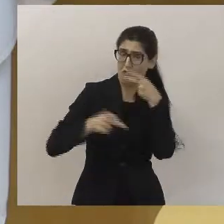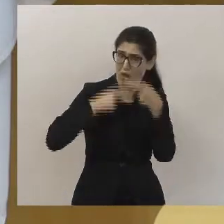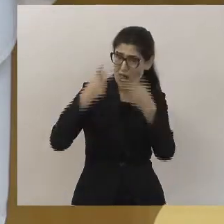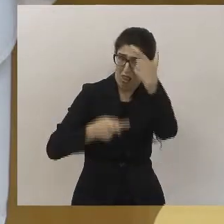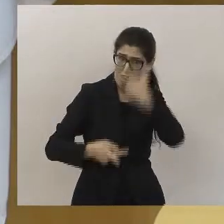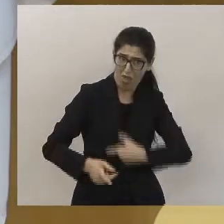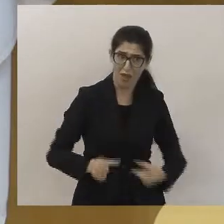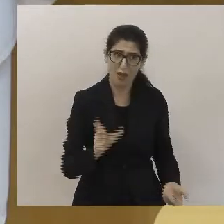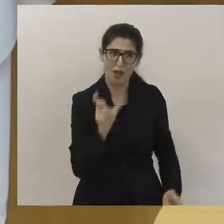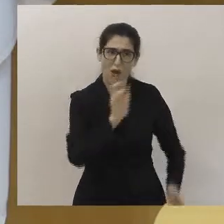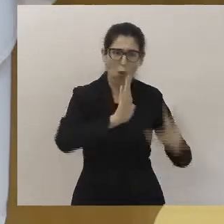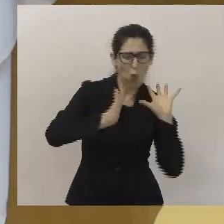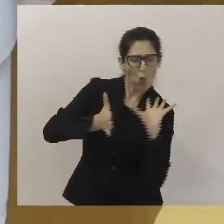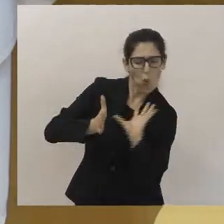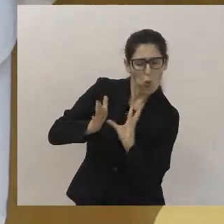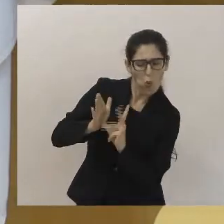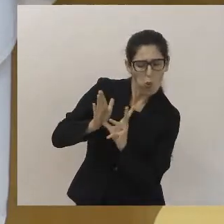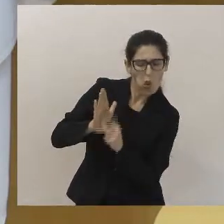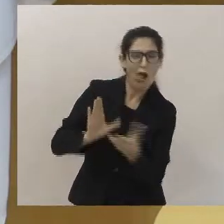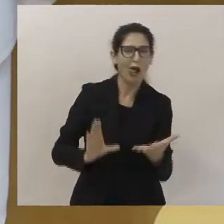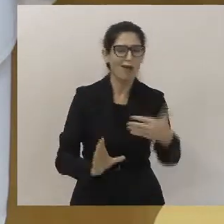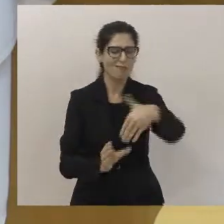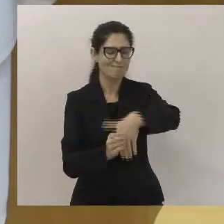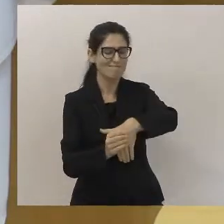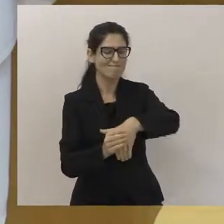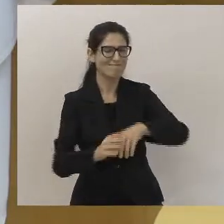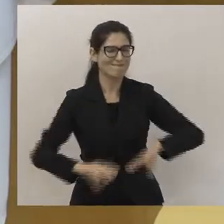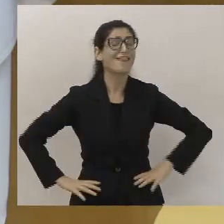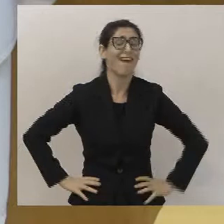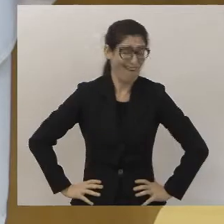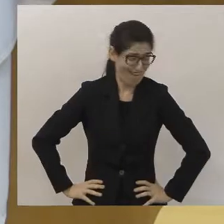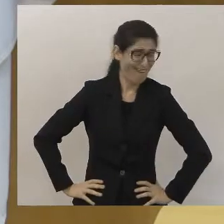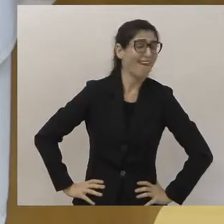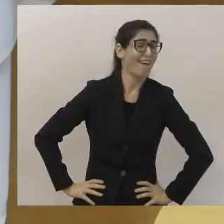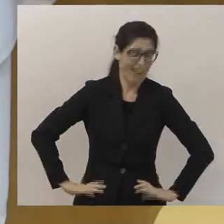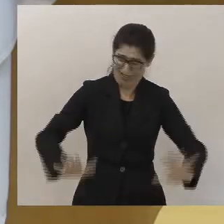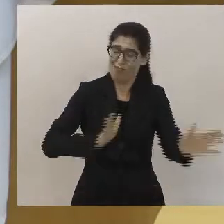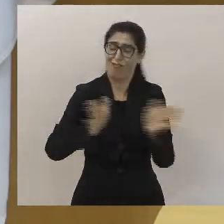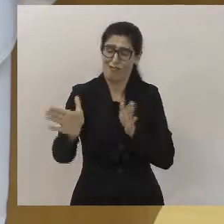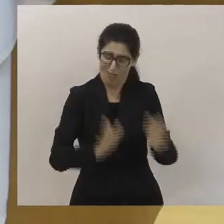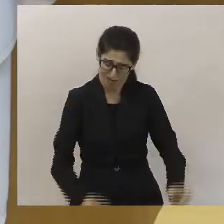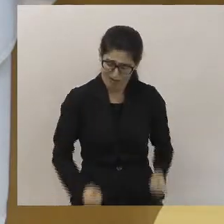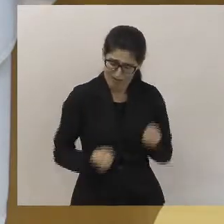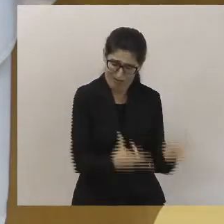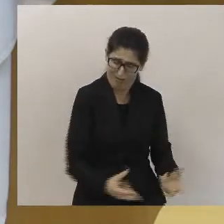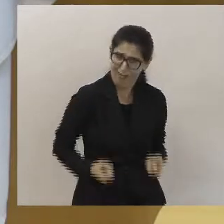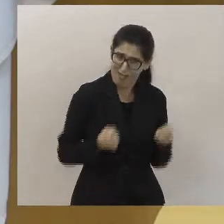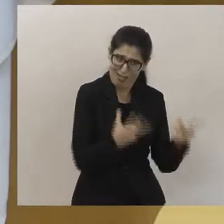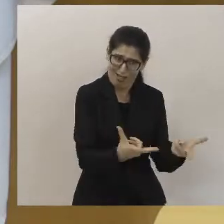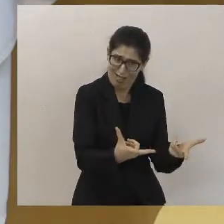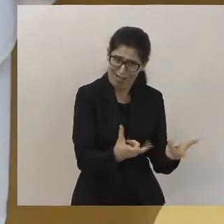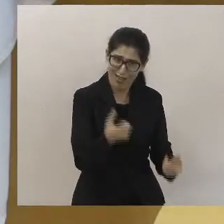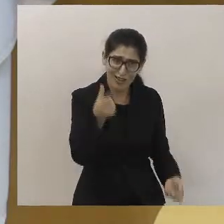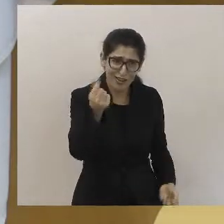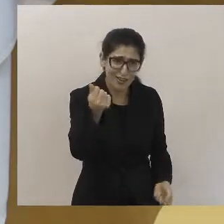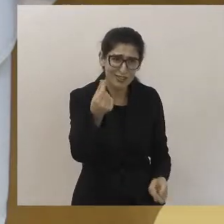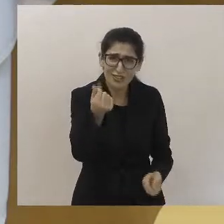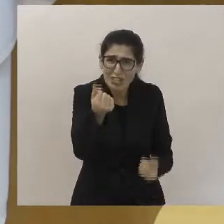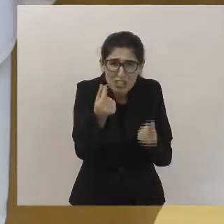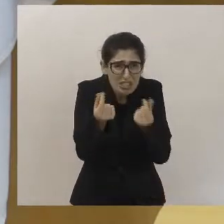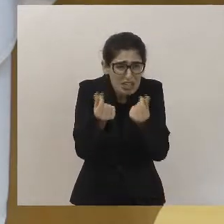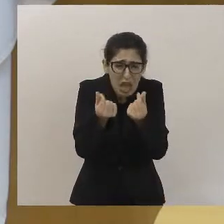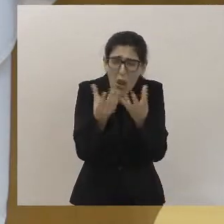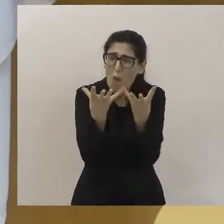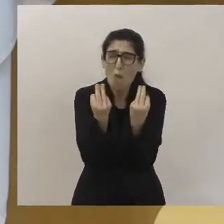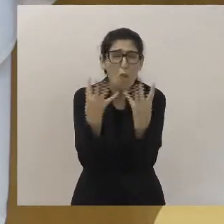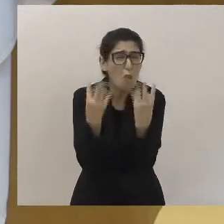estelionato eleitoral eu falo pra você esse governo gastou uma bala de canhão para matar uma